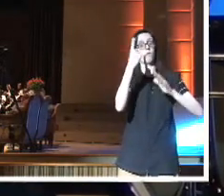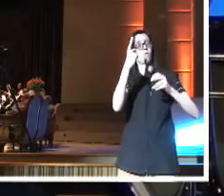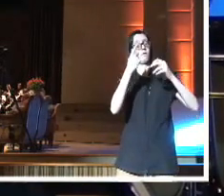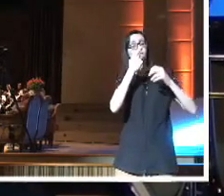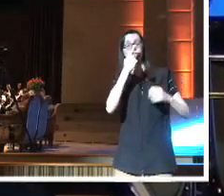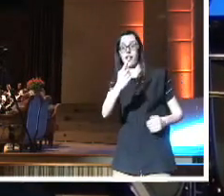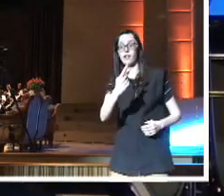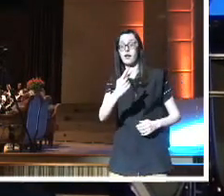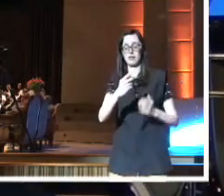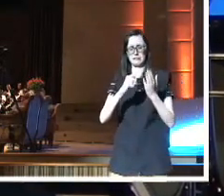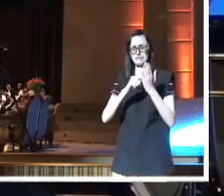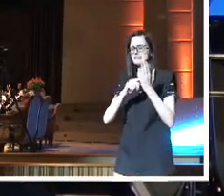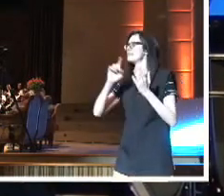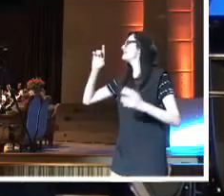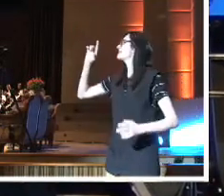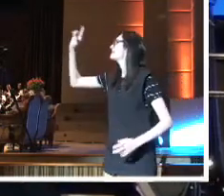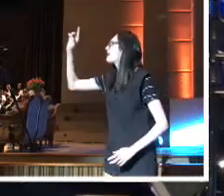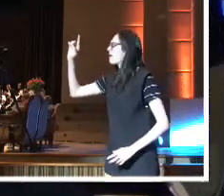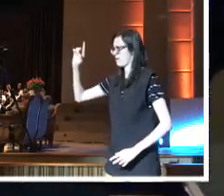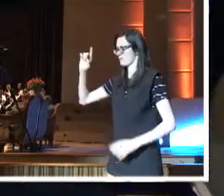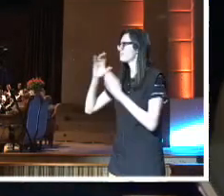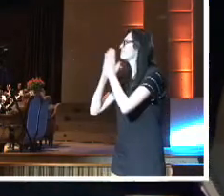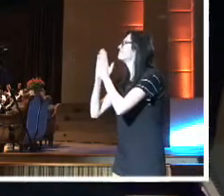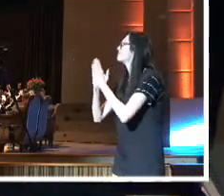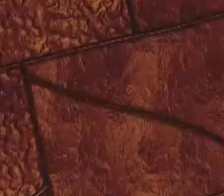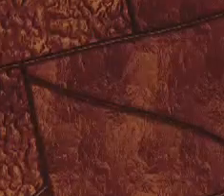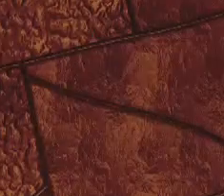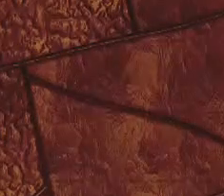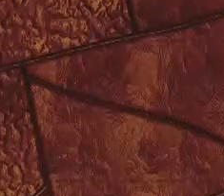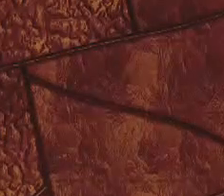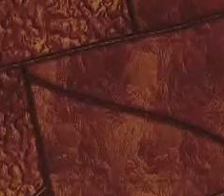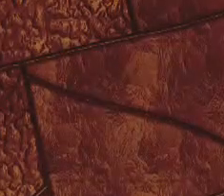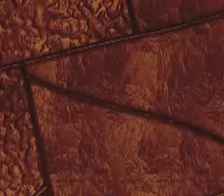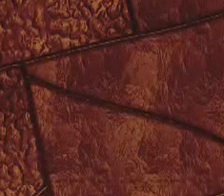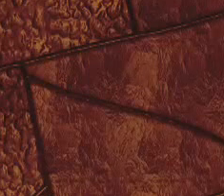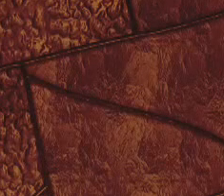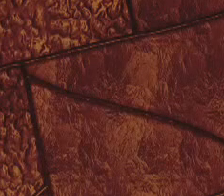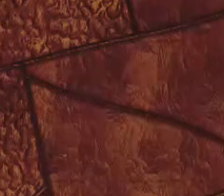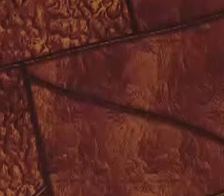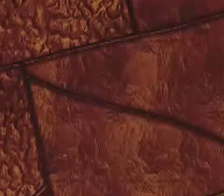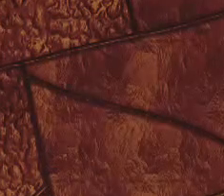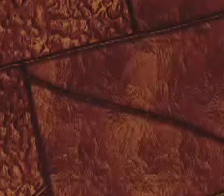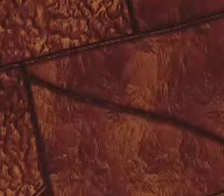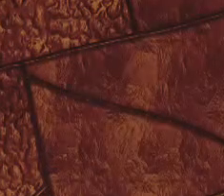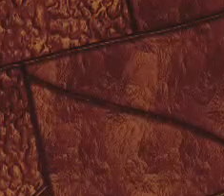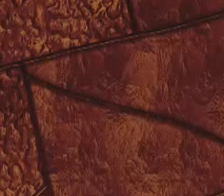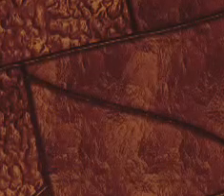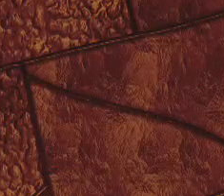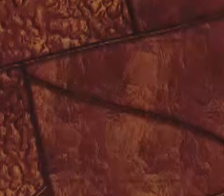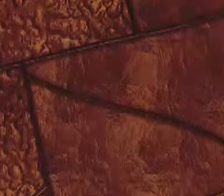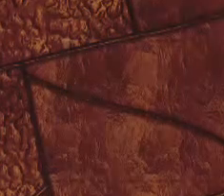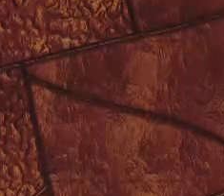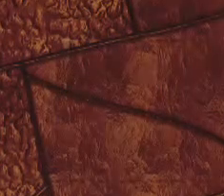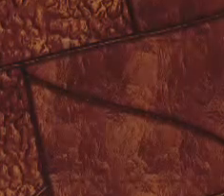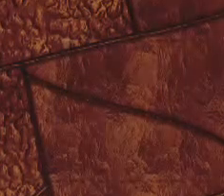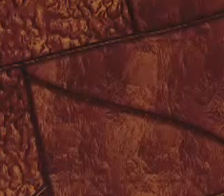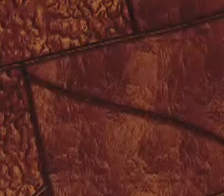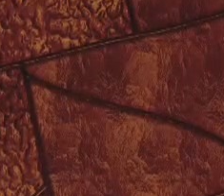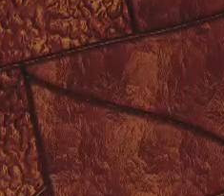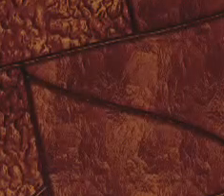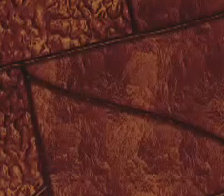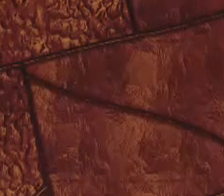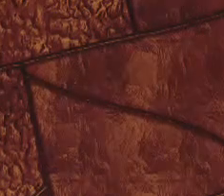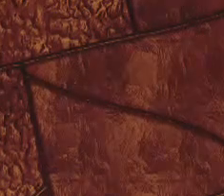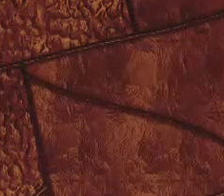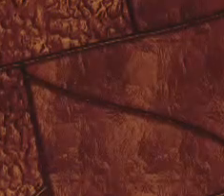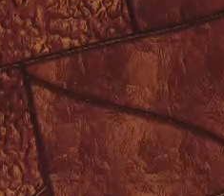tem misericórdia de mim, ó Deus, porque os homens querem me destruir todo dia, eles me oprimem e lutam contra